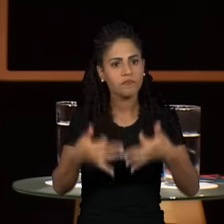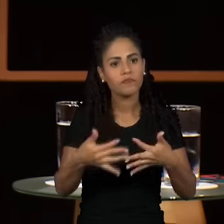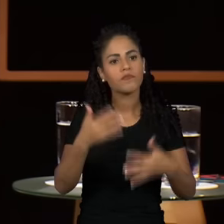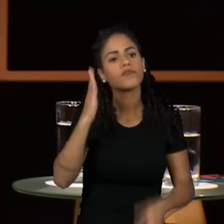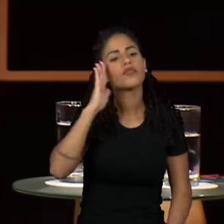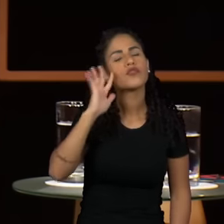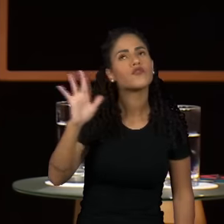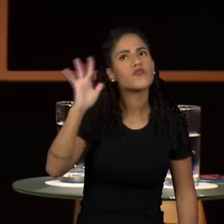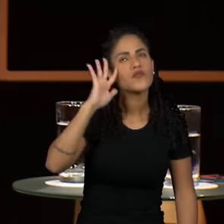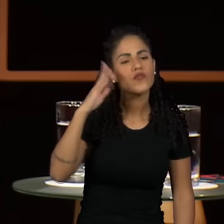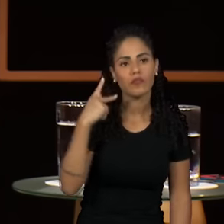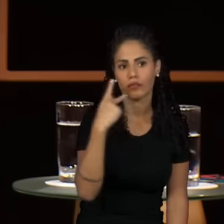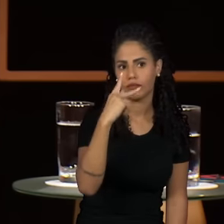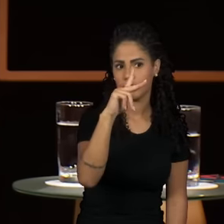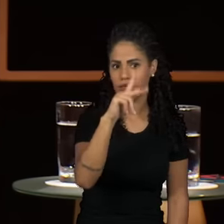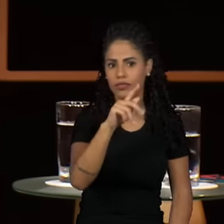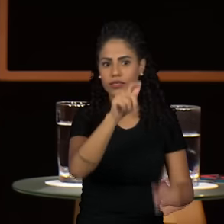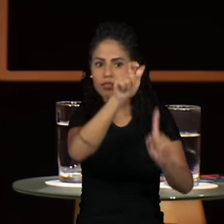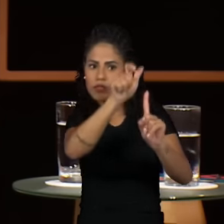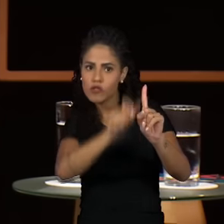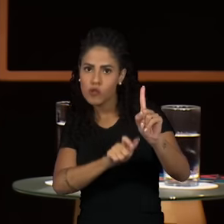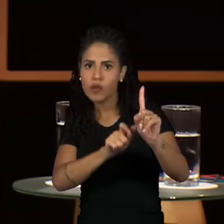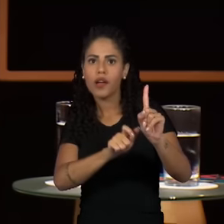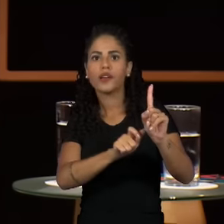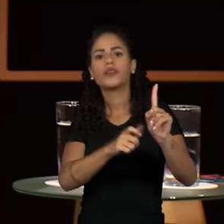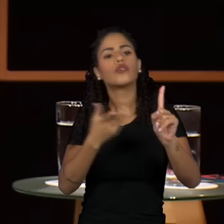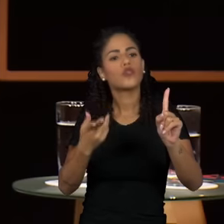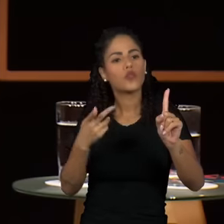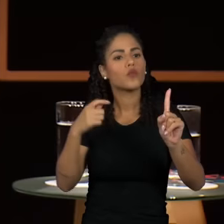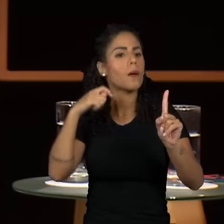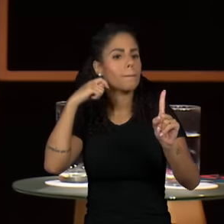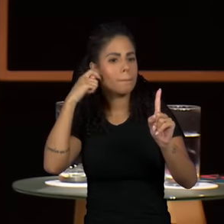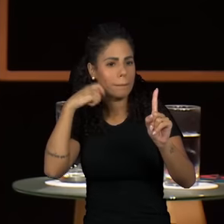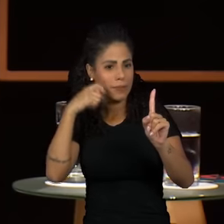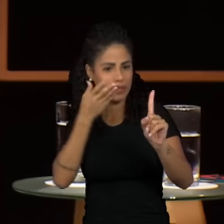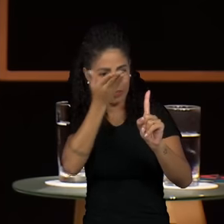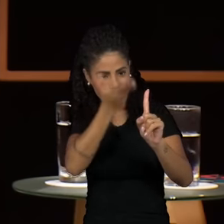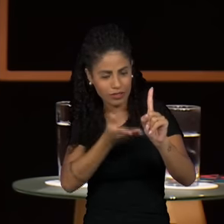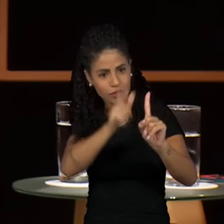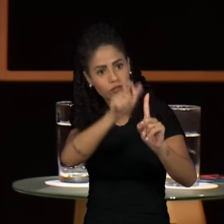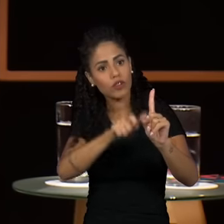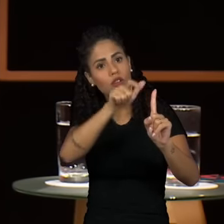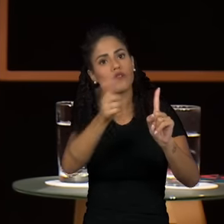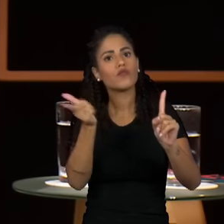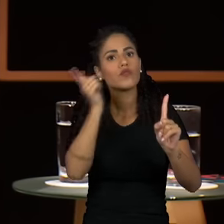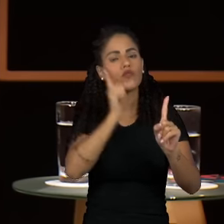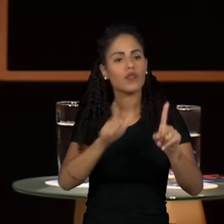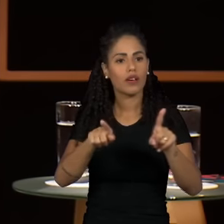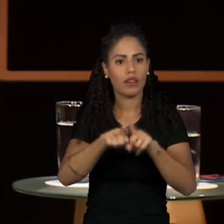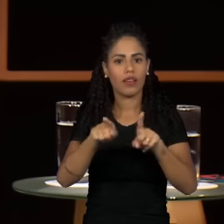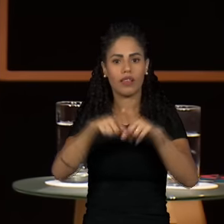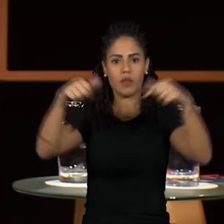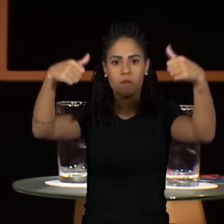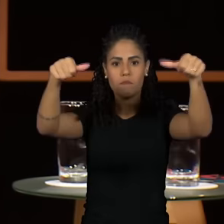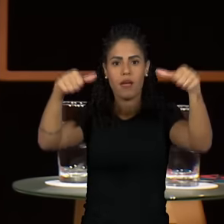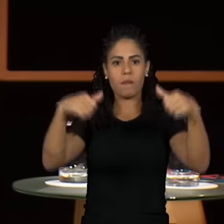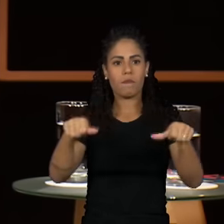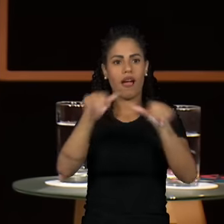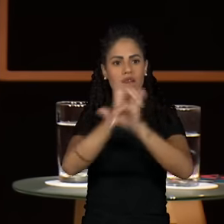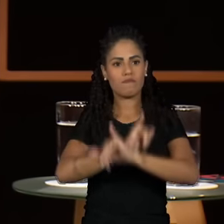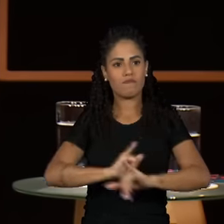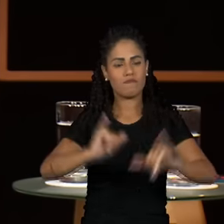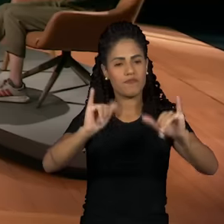seu interpretar um papel rodriguiano, uma personagem rodriguiana, né? E agora você está em cartaz com um dos textos